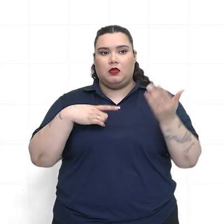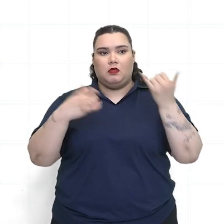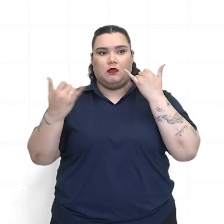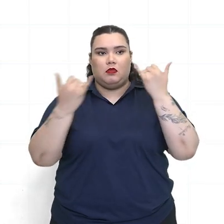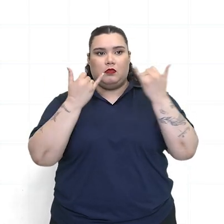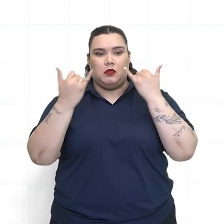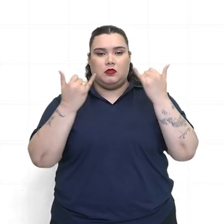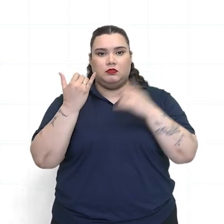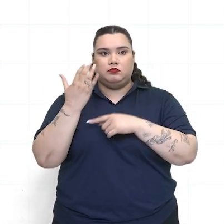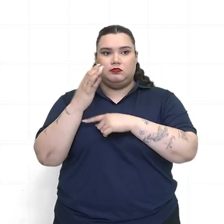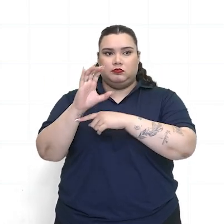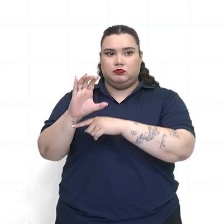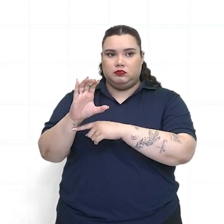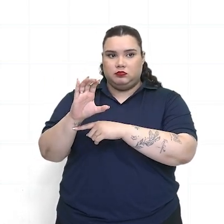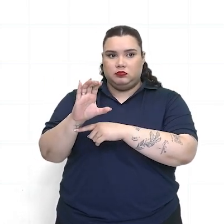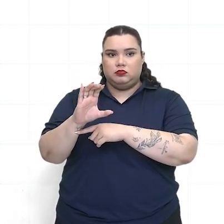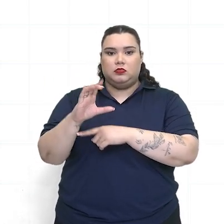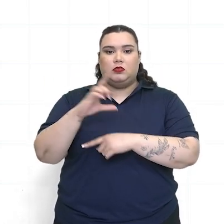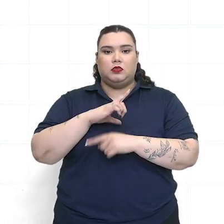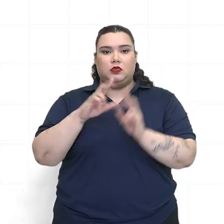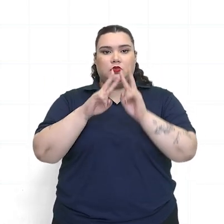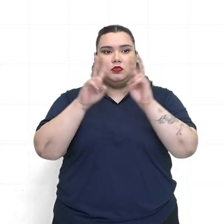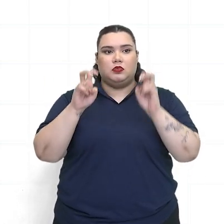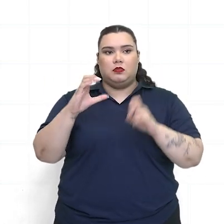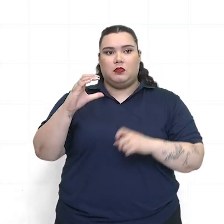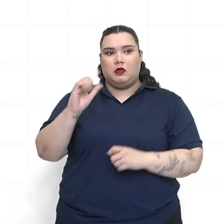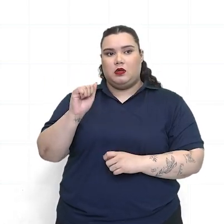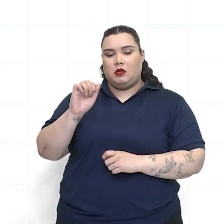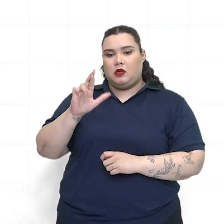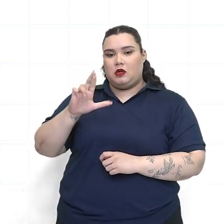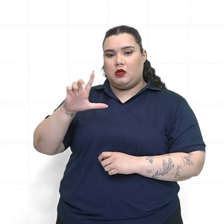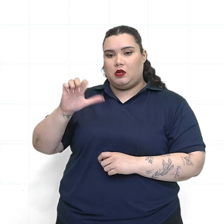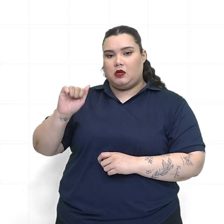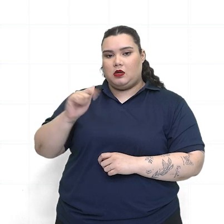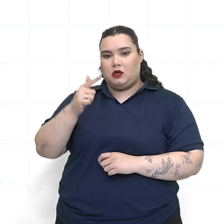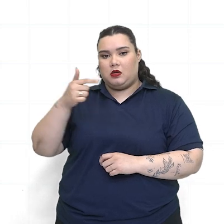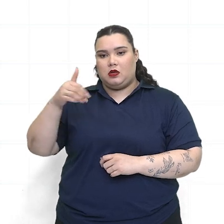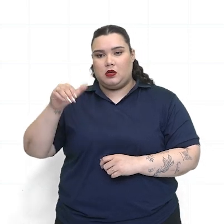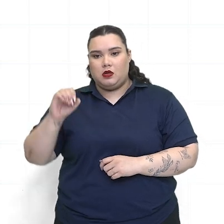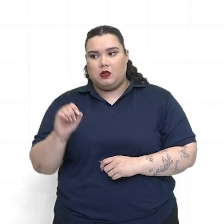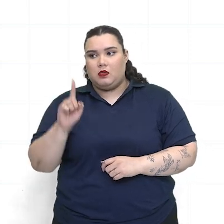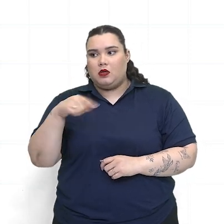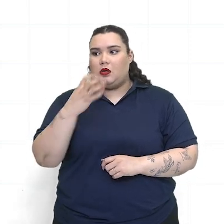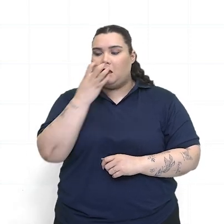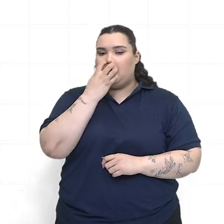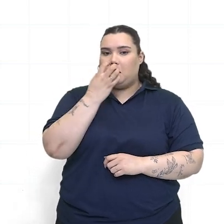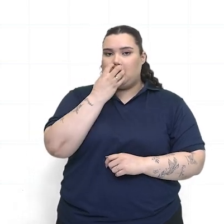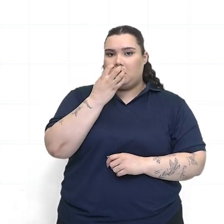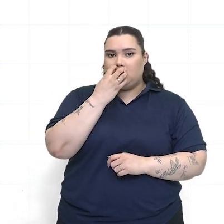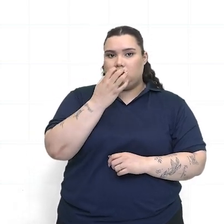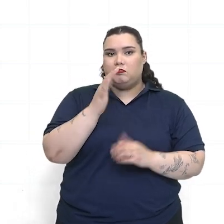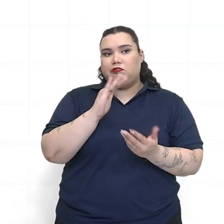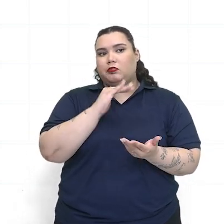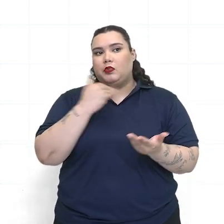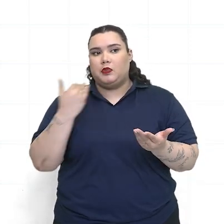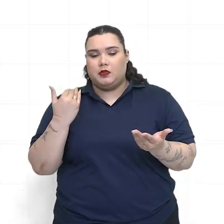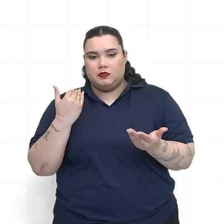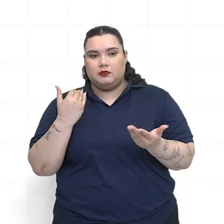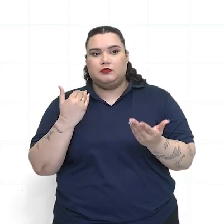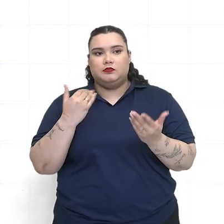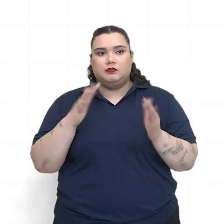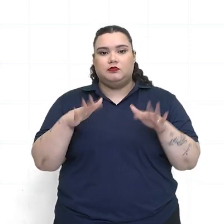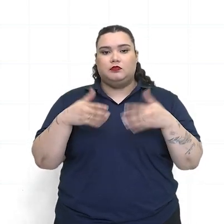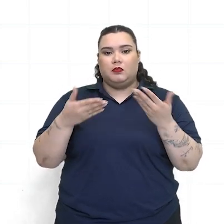né, que é dada aí sobre o Carlão, que é um cachorrinho que partiu recentemente, né?